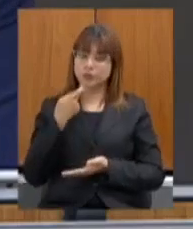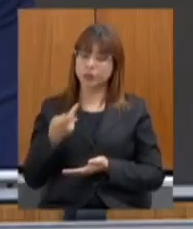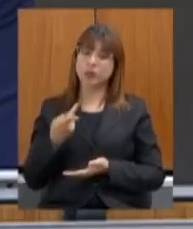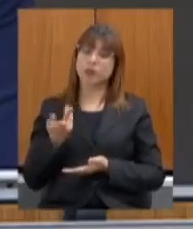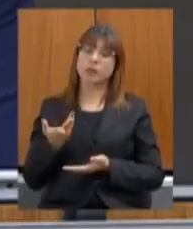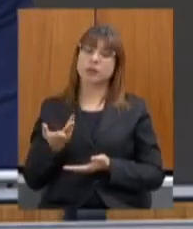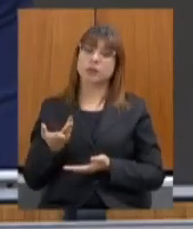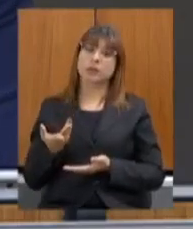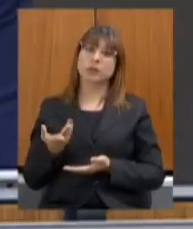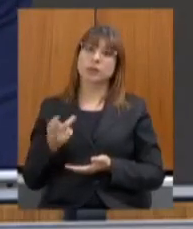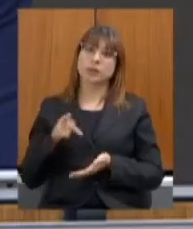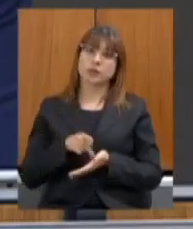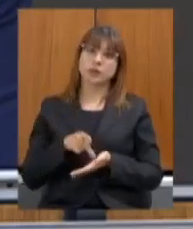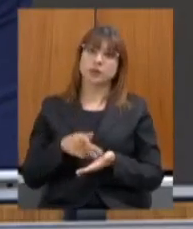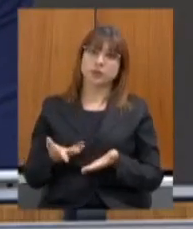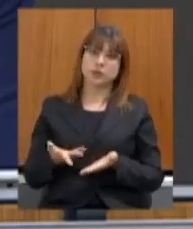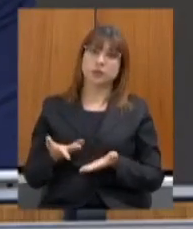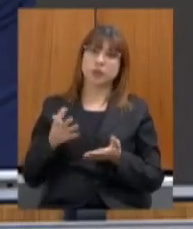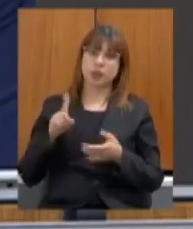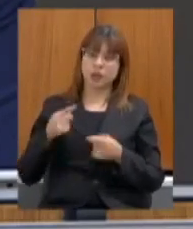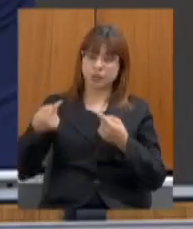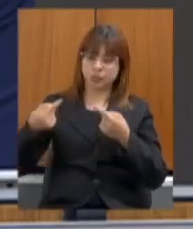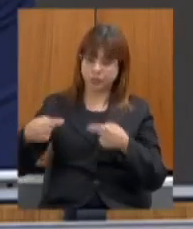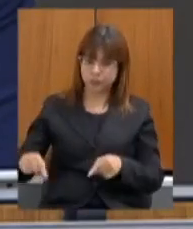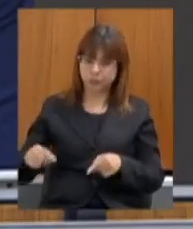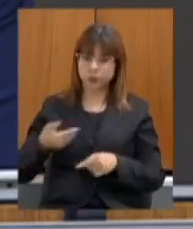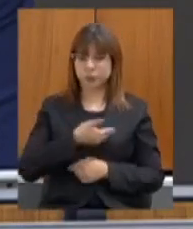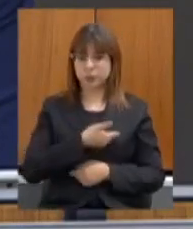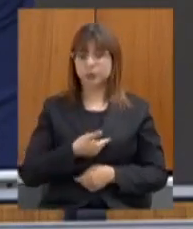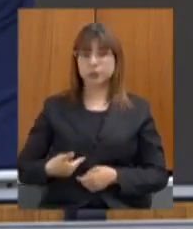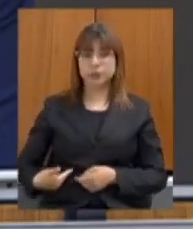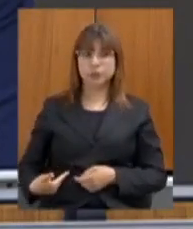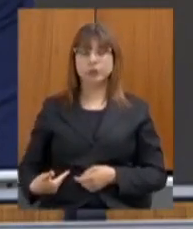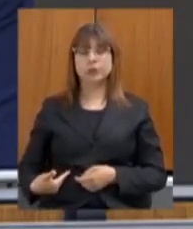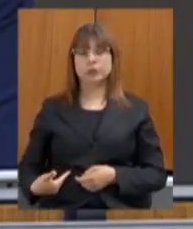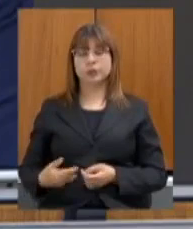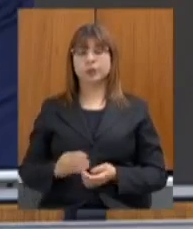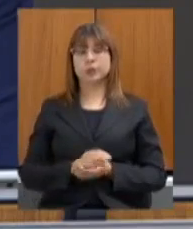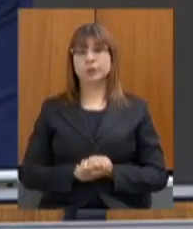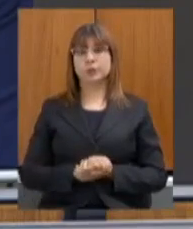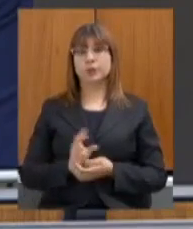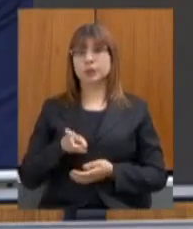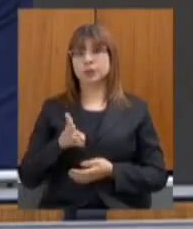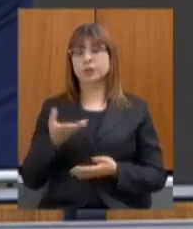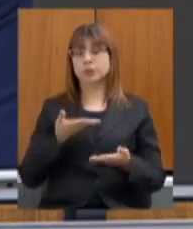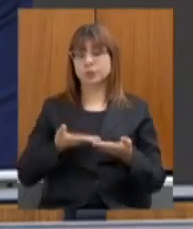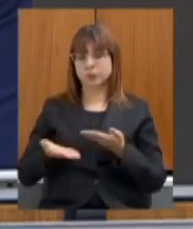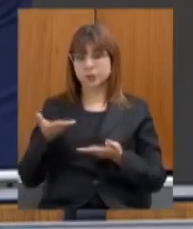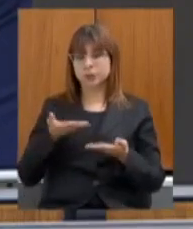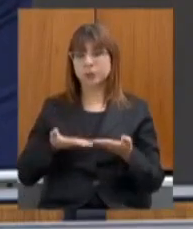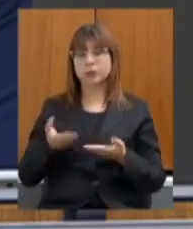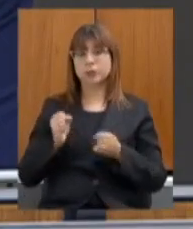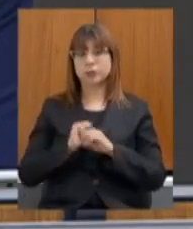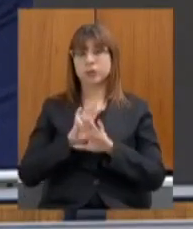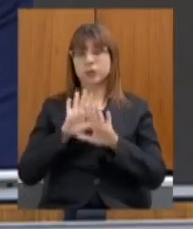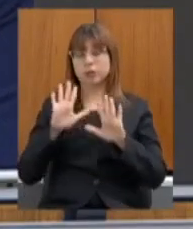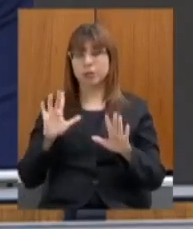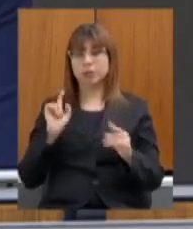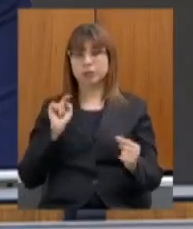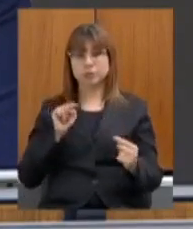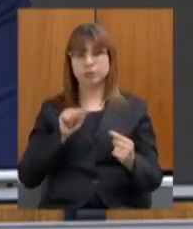de estar em posição de oposição a este governo, ele sempre se relaciona de forma muito clara,